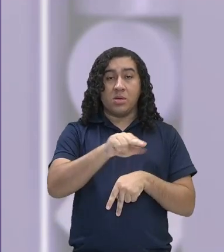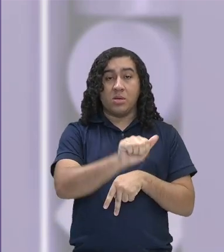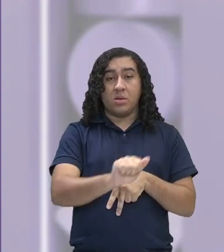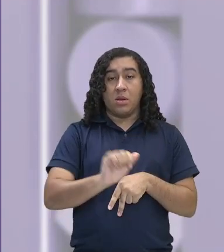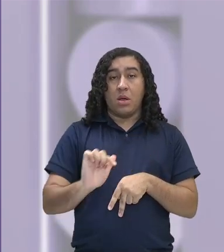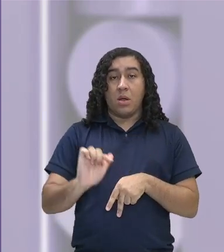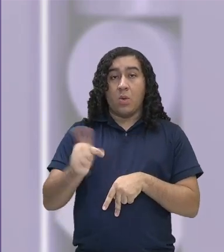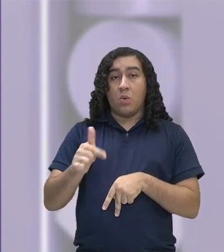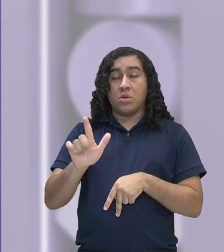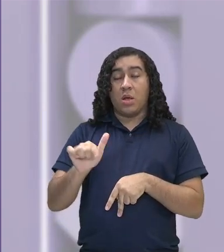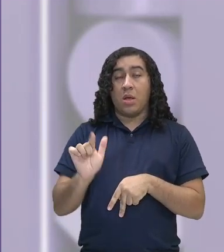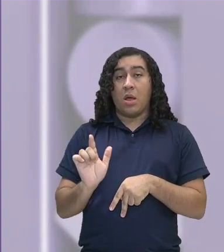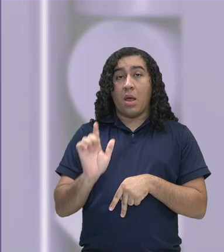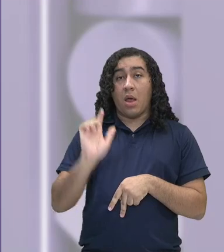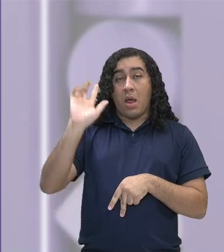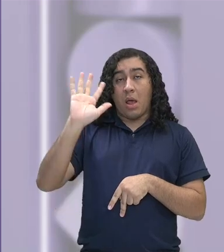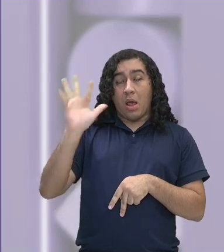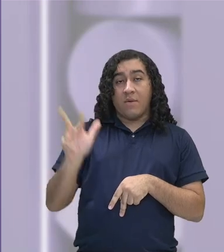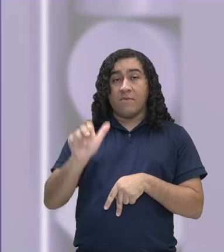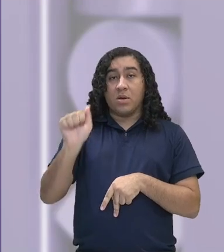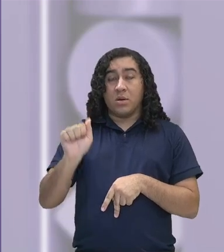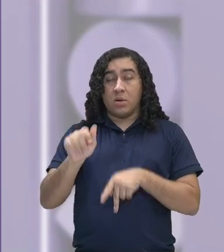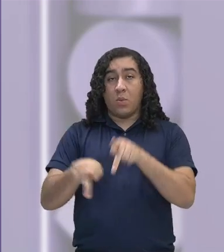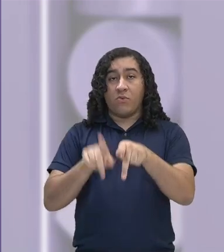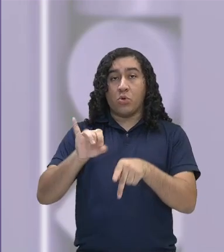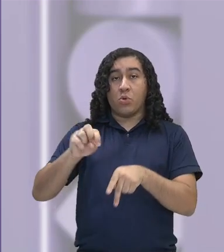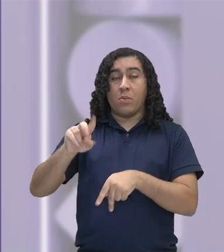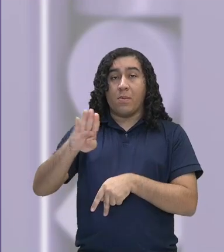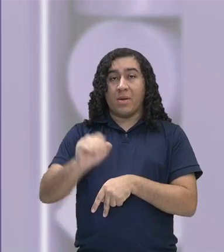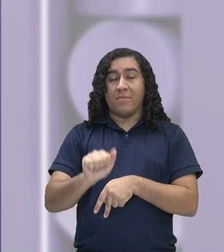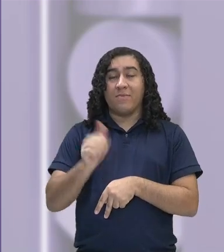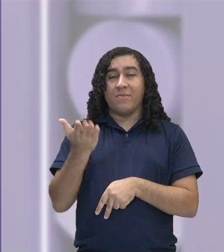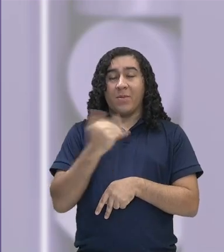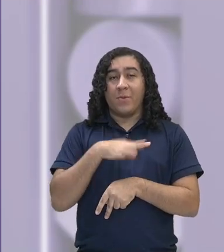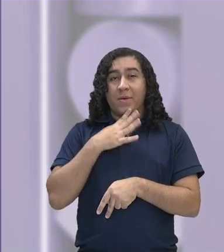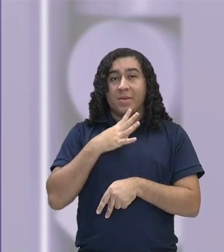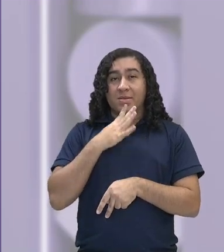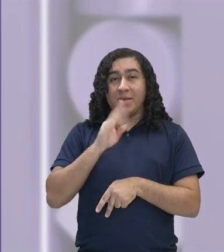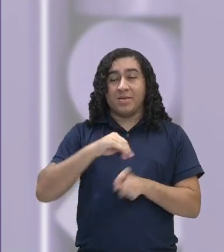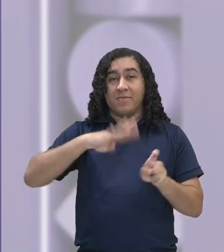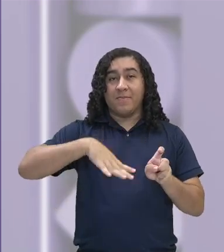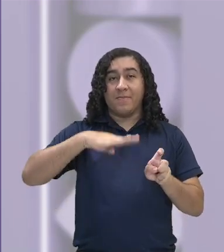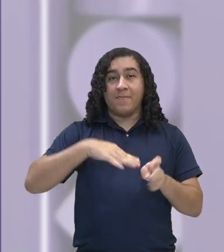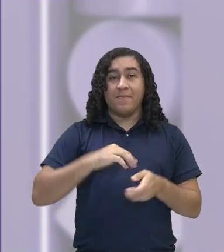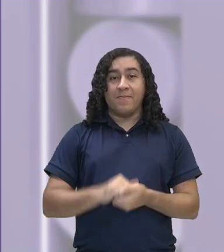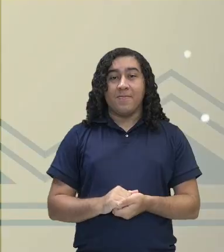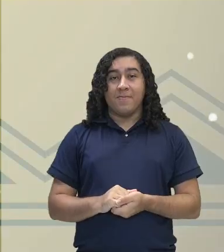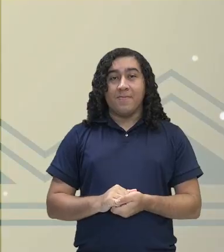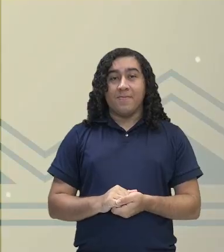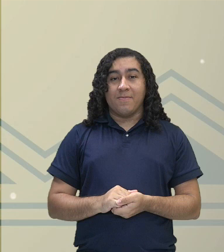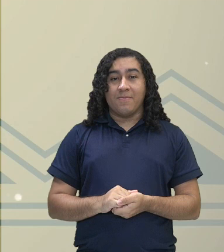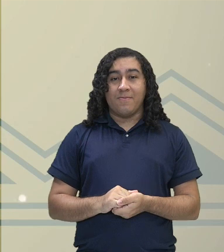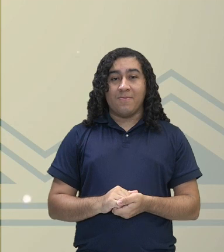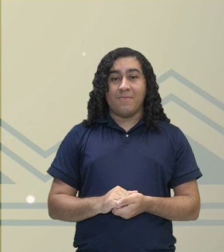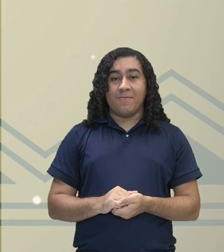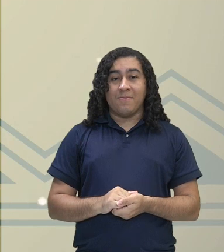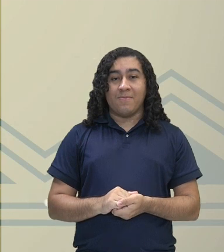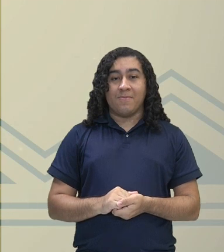outra africana, do povo Yorubá. Vamos lá, vamos conhecer essas mitologias?